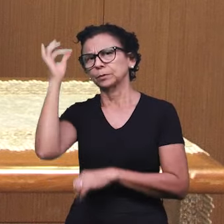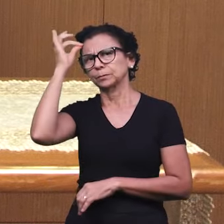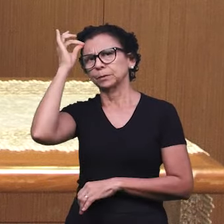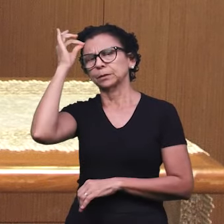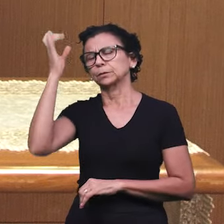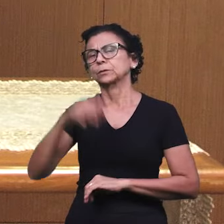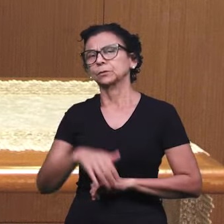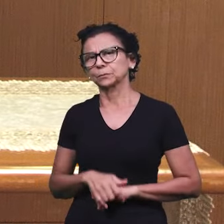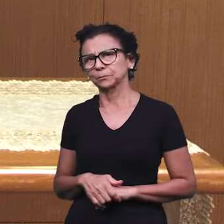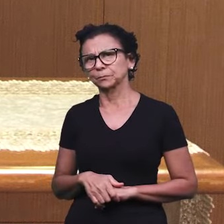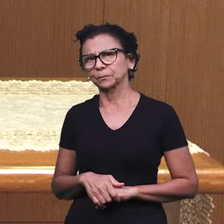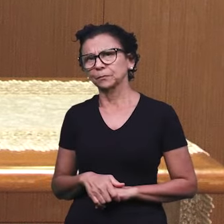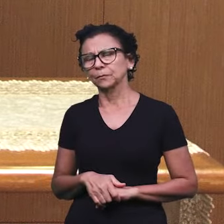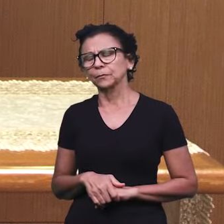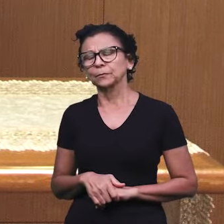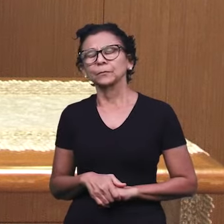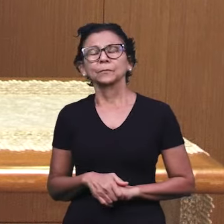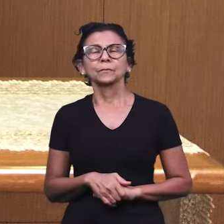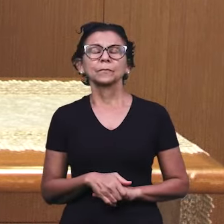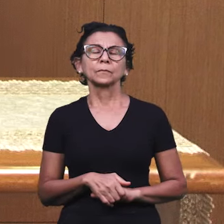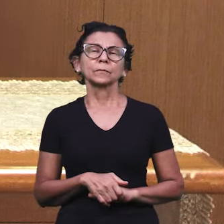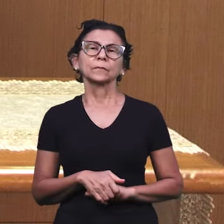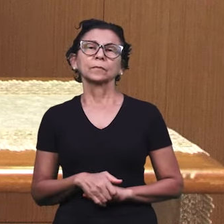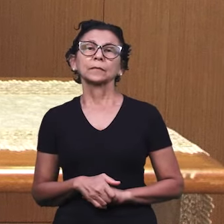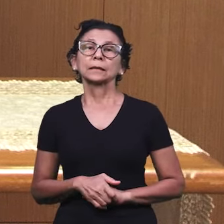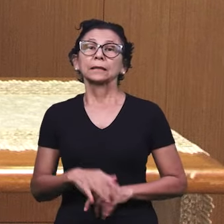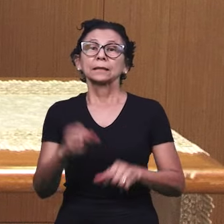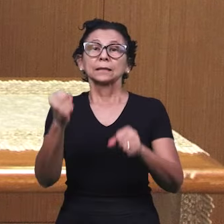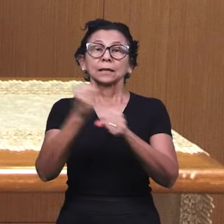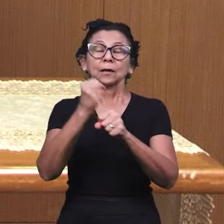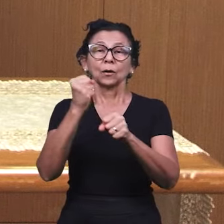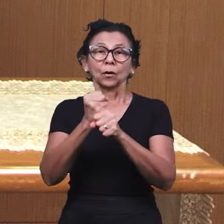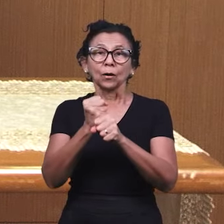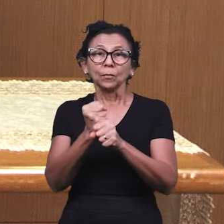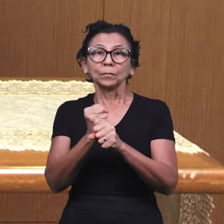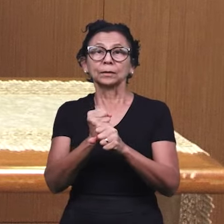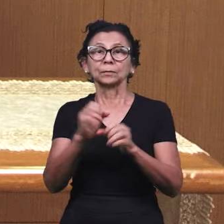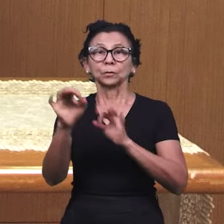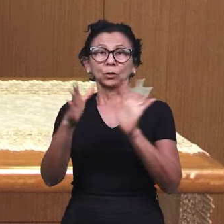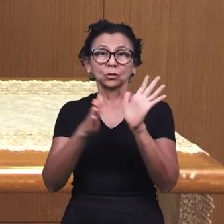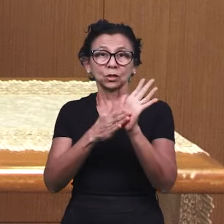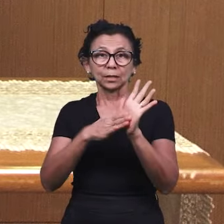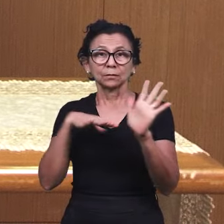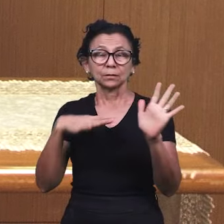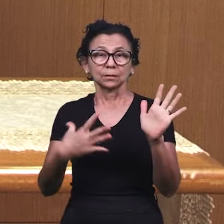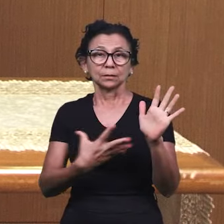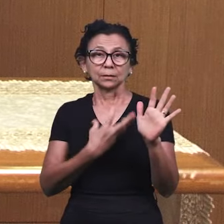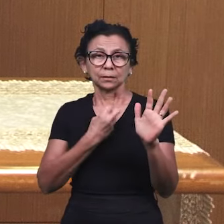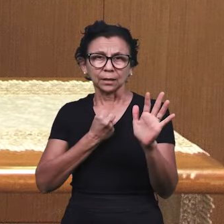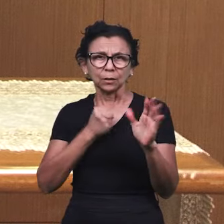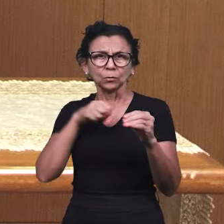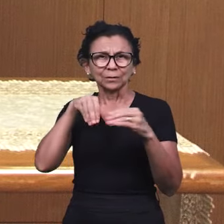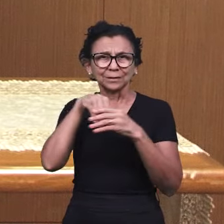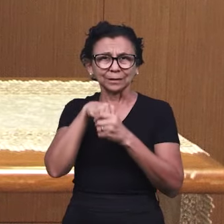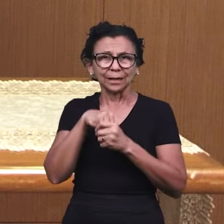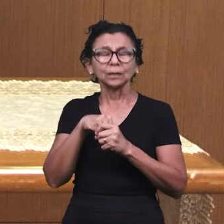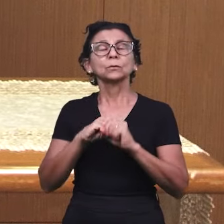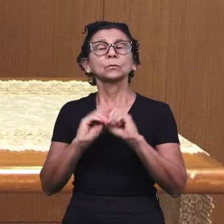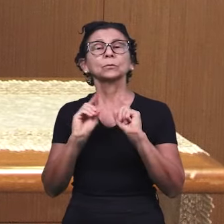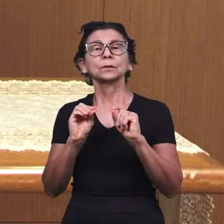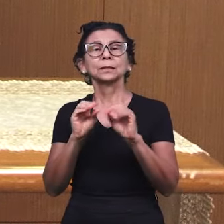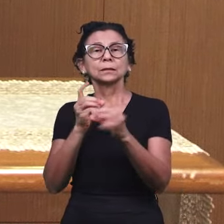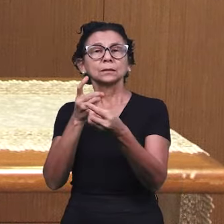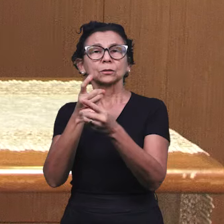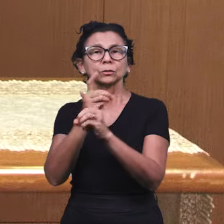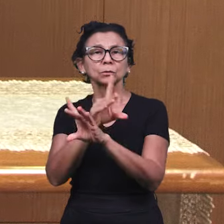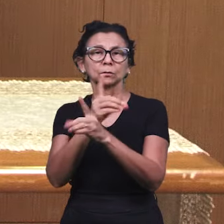irmãos que o grande valor desta obra está na doutrina. Veja